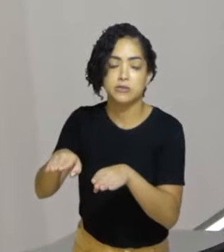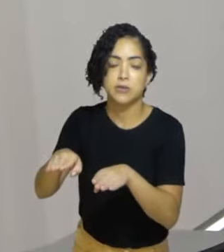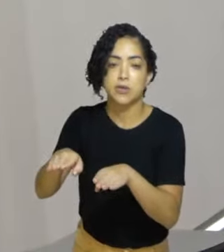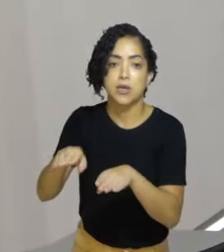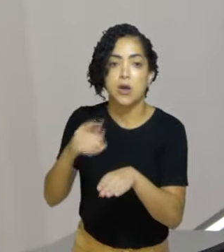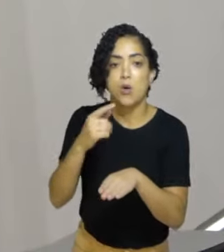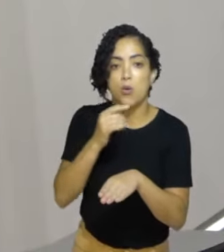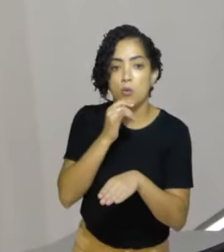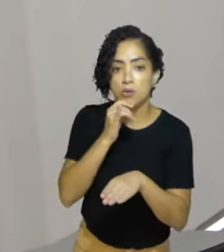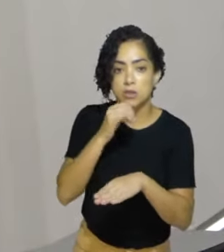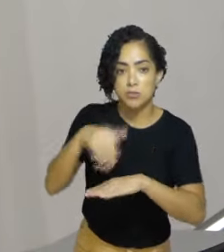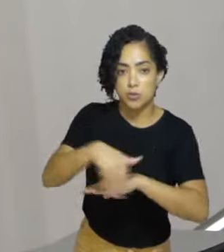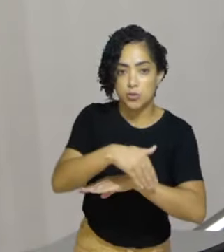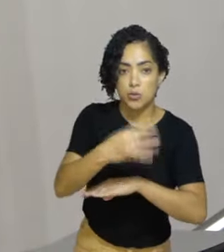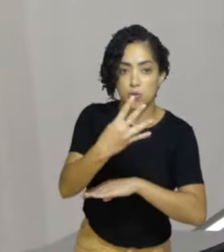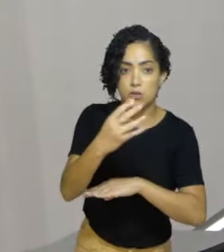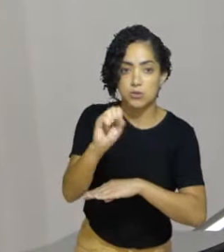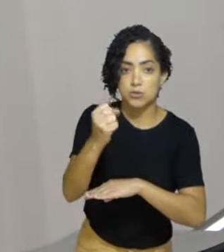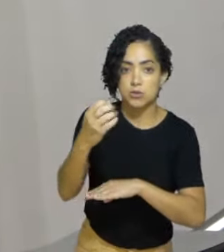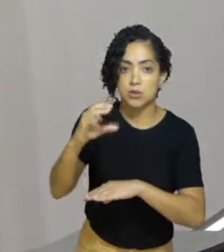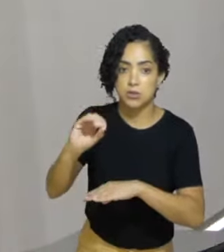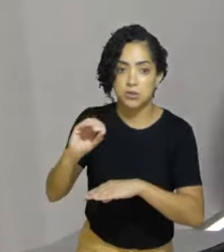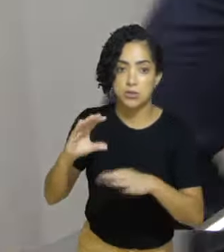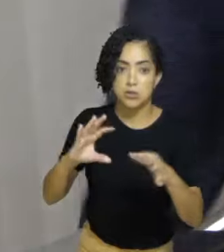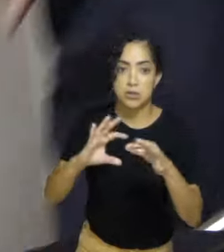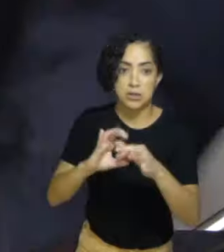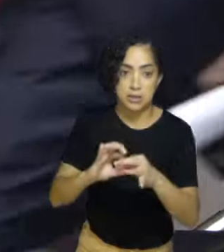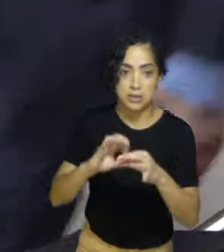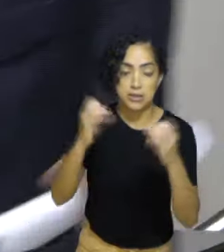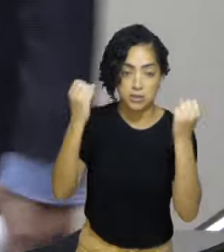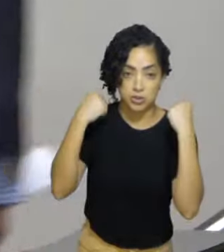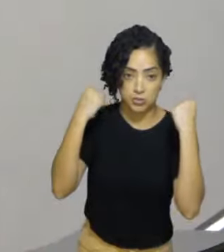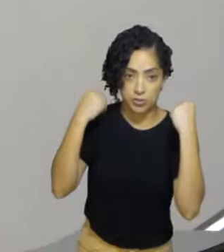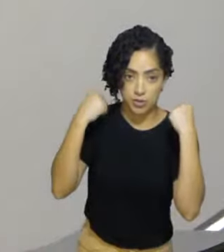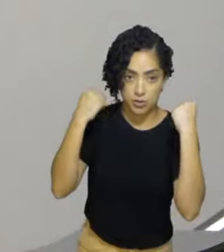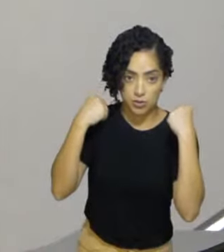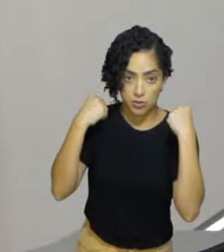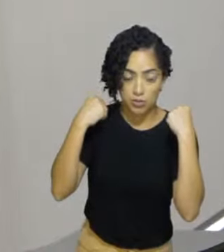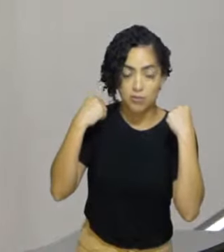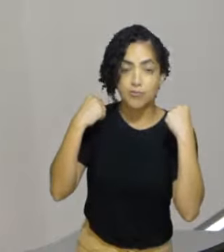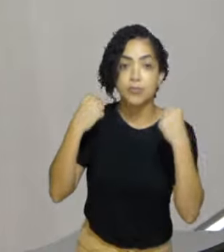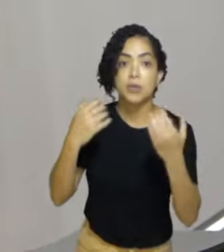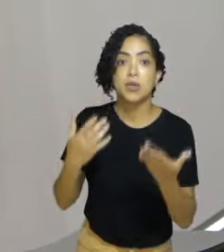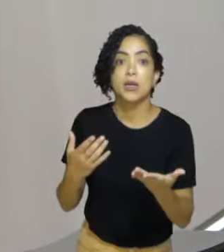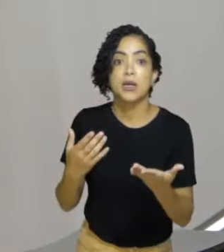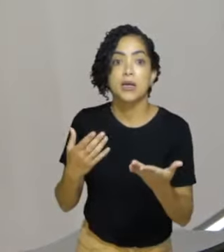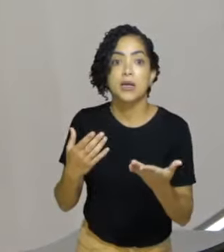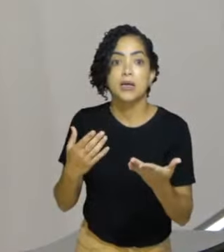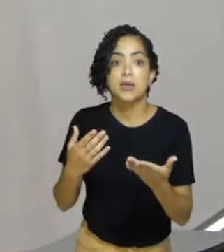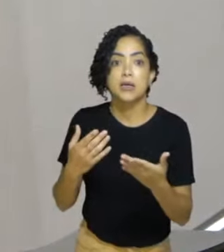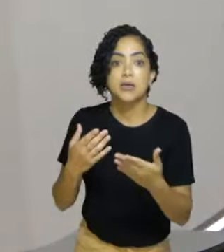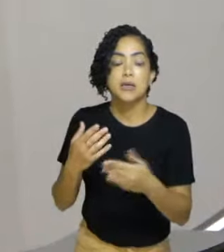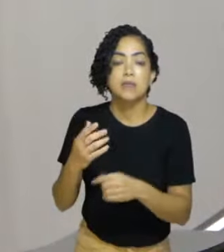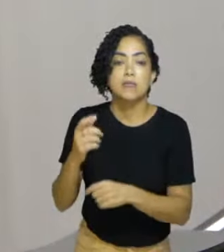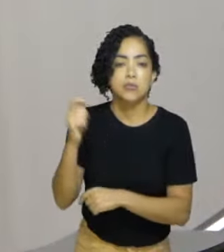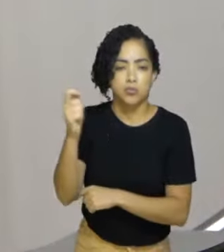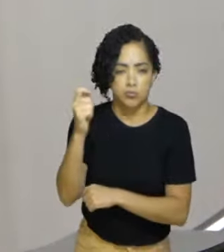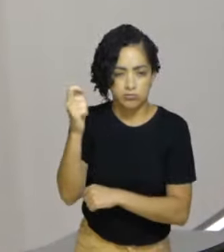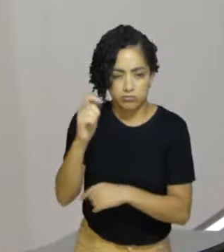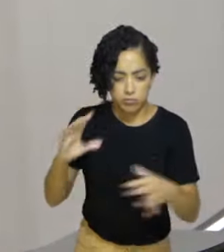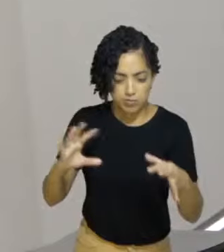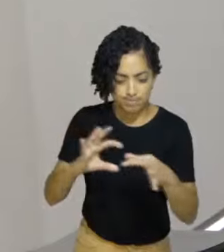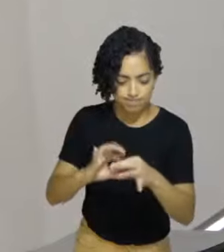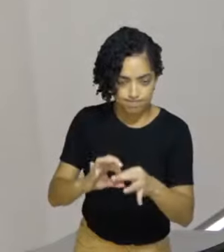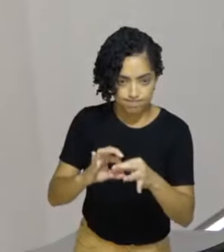SC-480, que liga Chapecó ao Goiôen, ou seja, na divisa com o Rio Grande do Sul. tem uma grande descida, logo em seguida tem